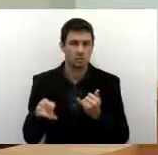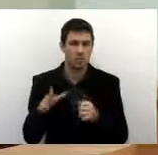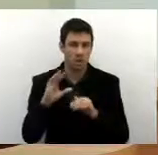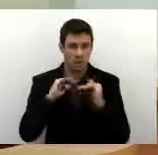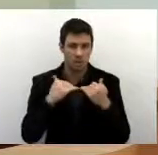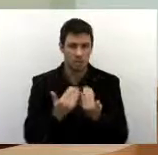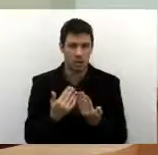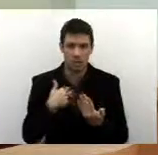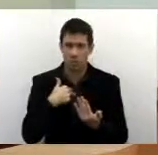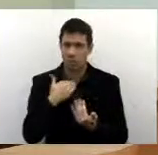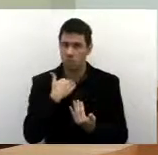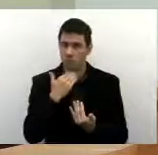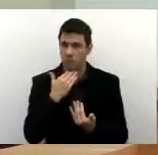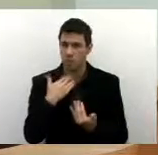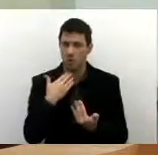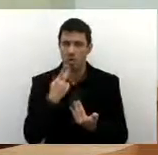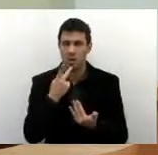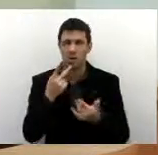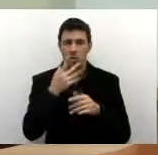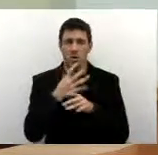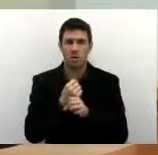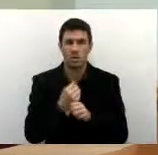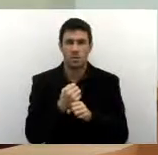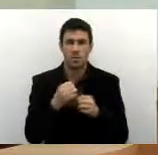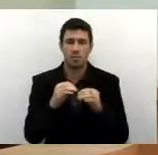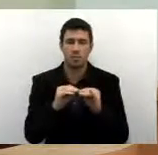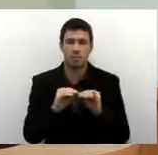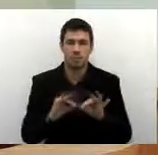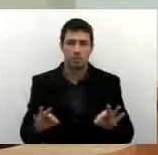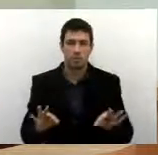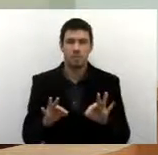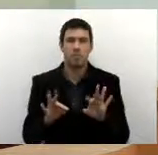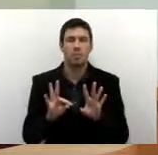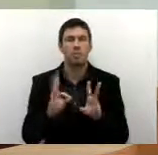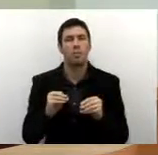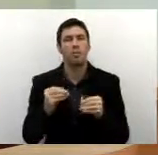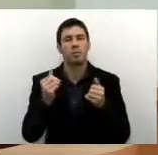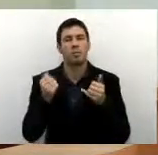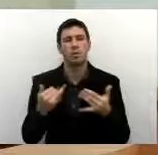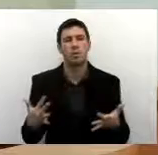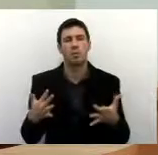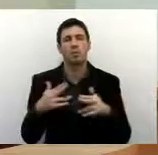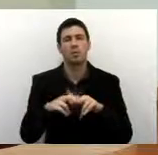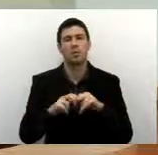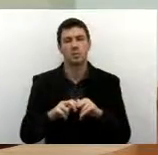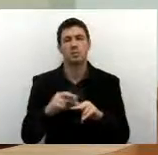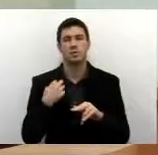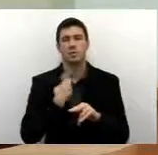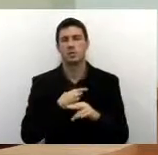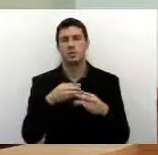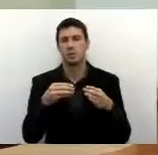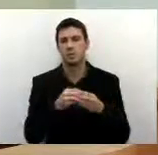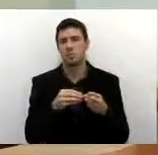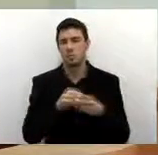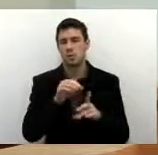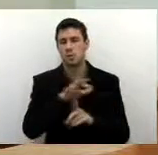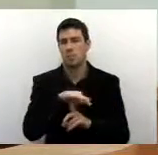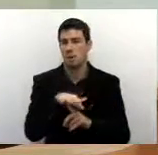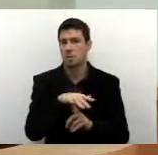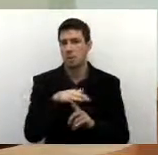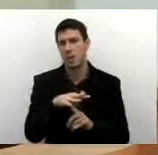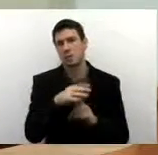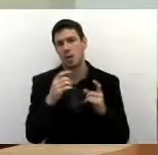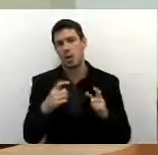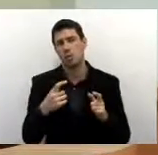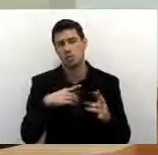ver Vossa Excelência destrinchando o orçamento na sua explicação, porque nós estávamos na Comissão do Meio Ambiente, onde